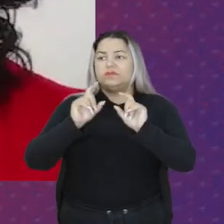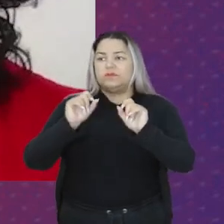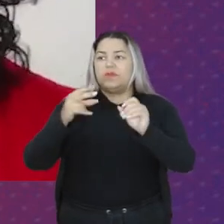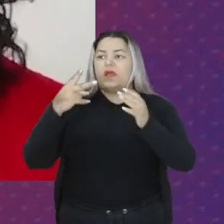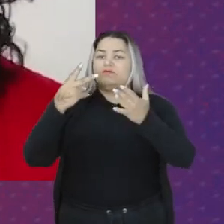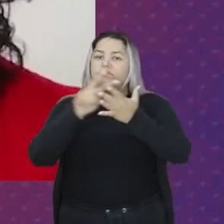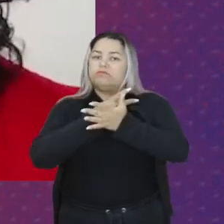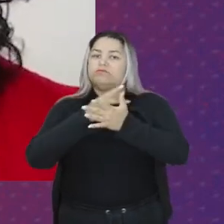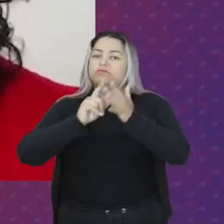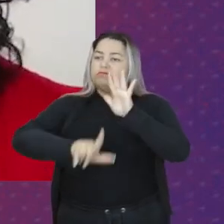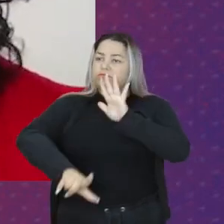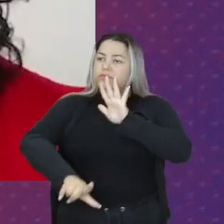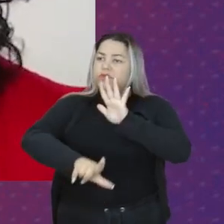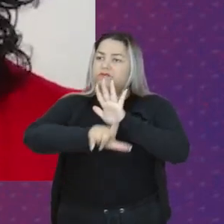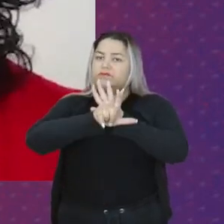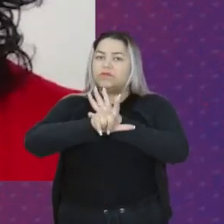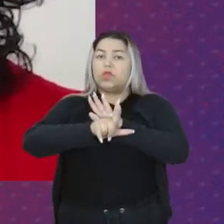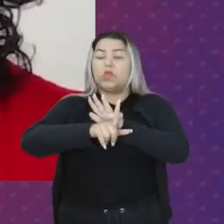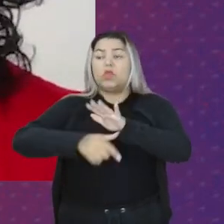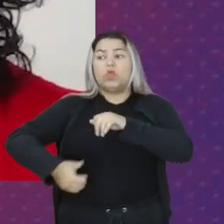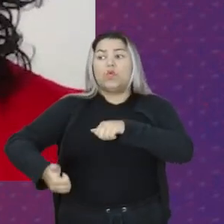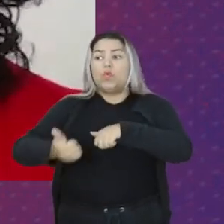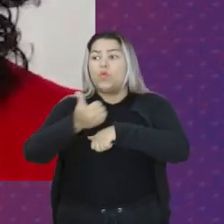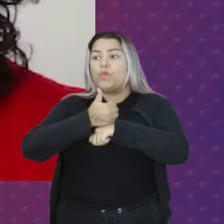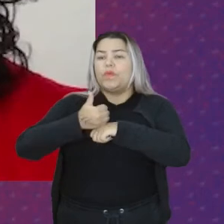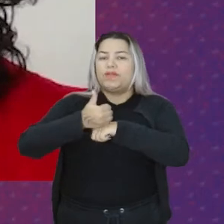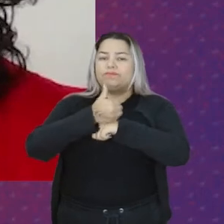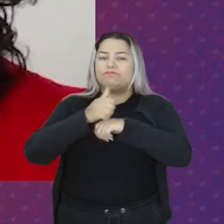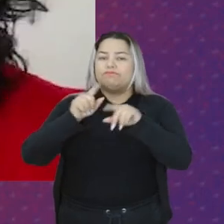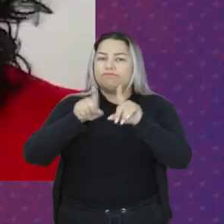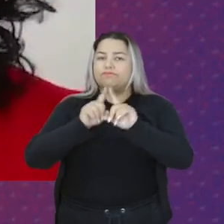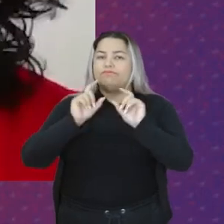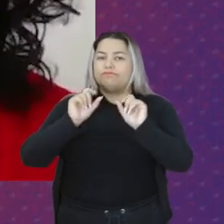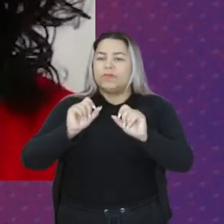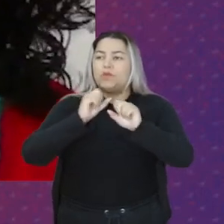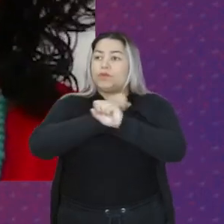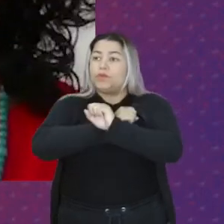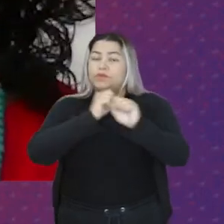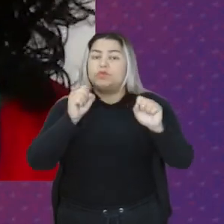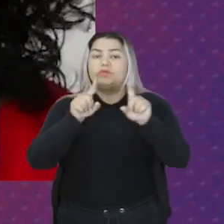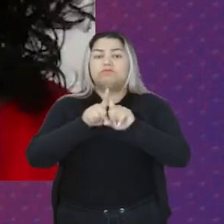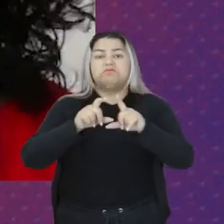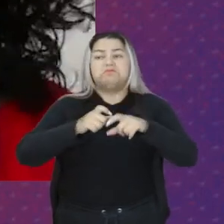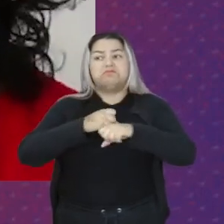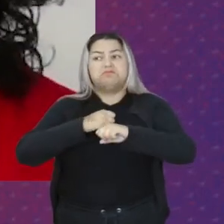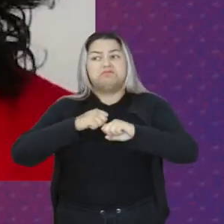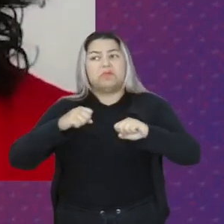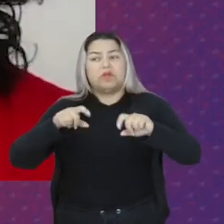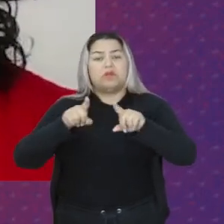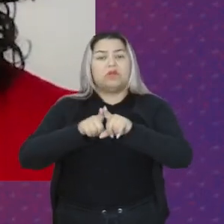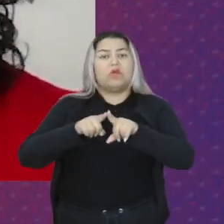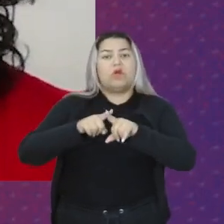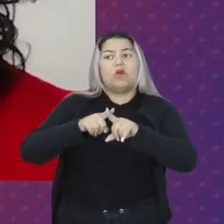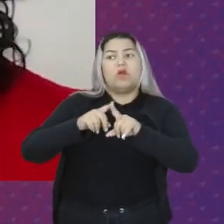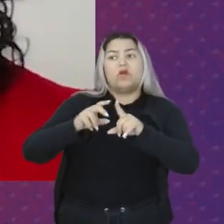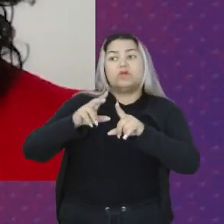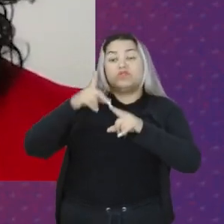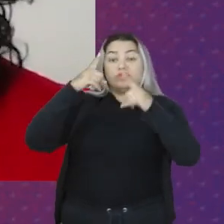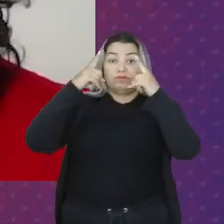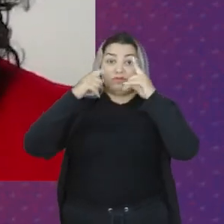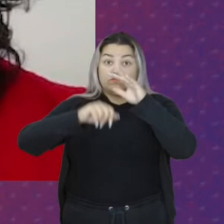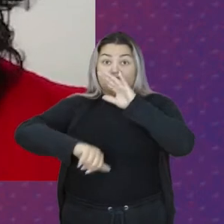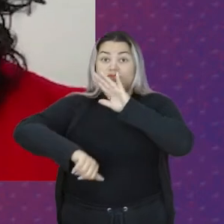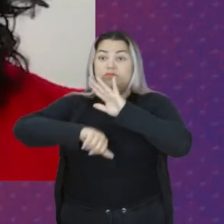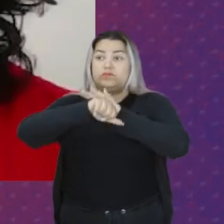Essa lei veio revolucionar a possibilidade de maior punição dos crimes